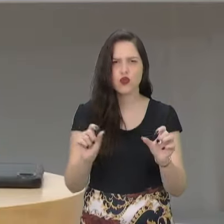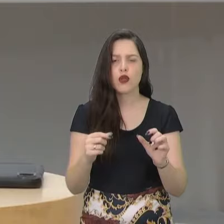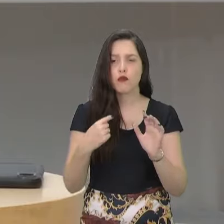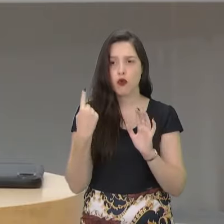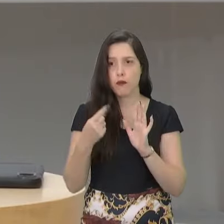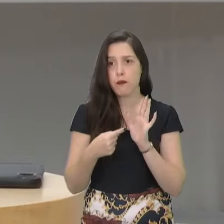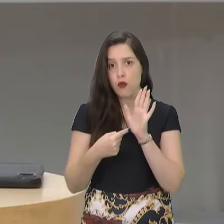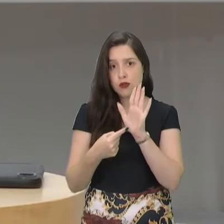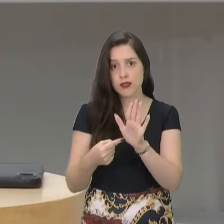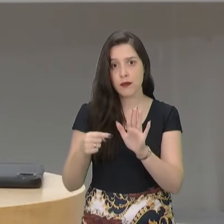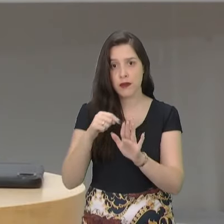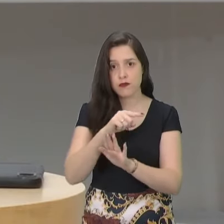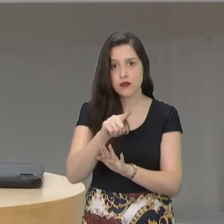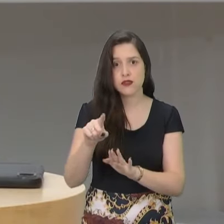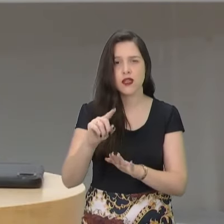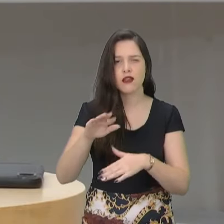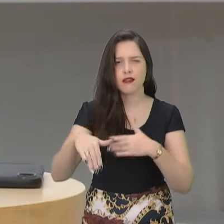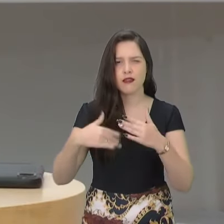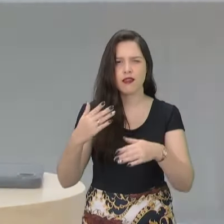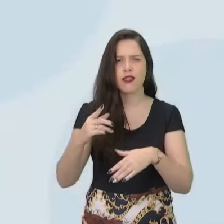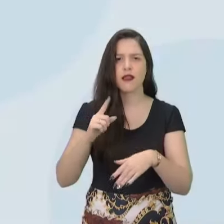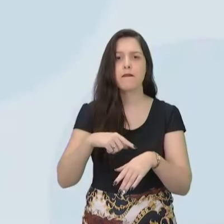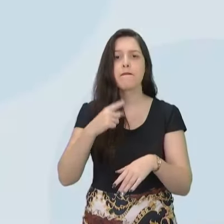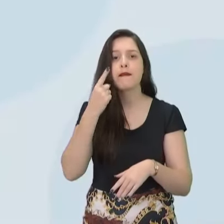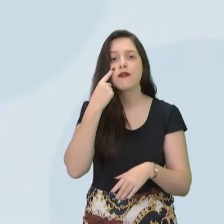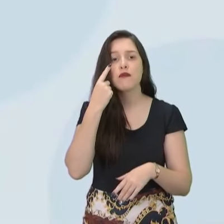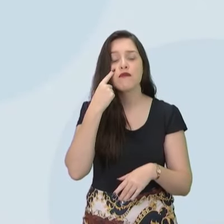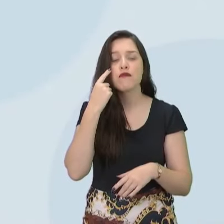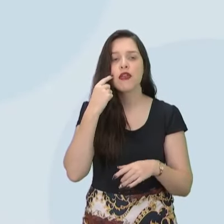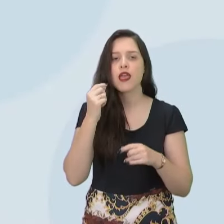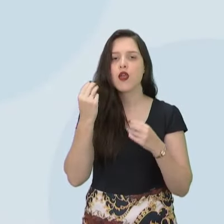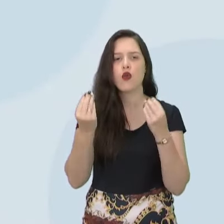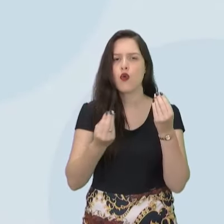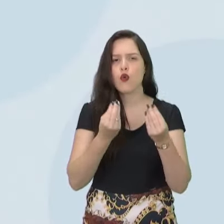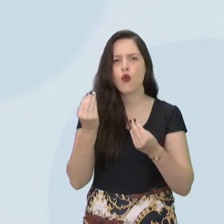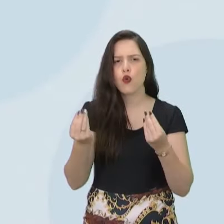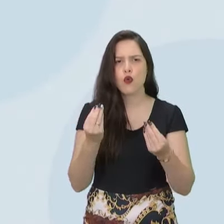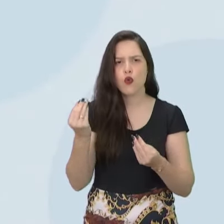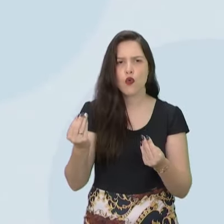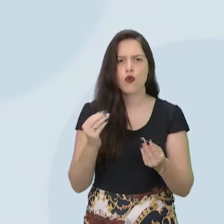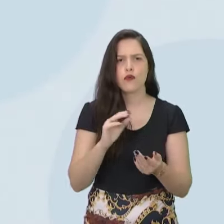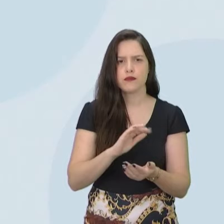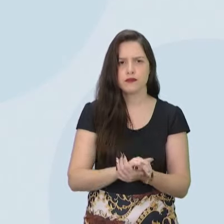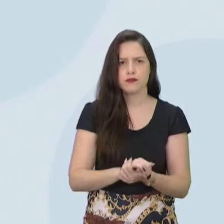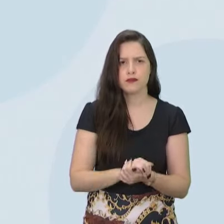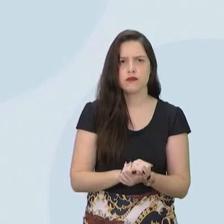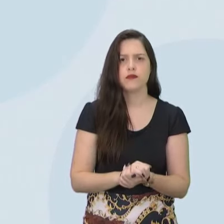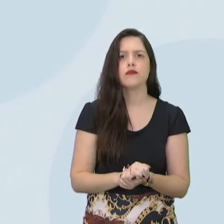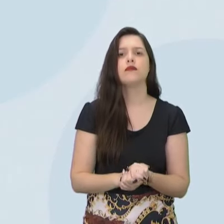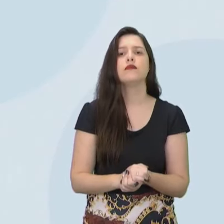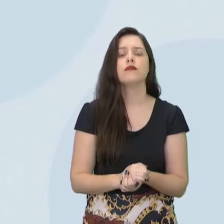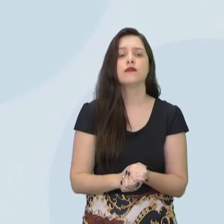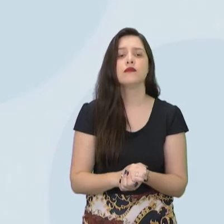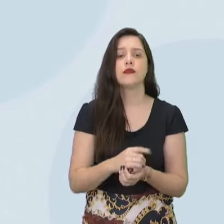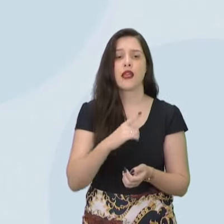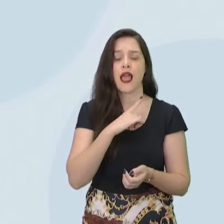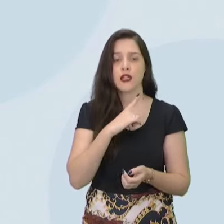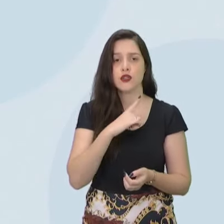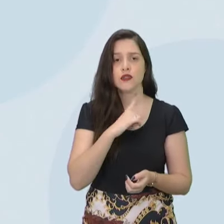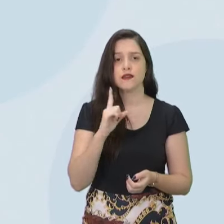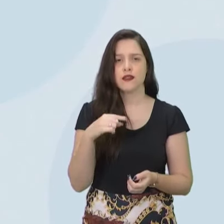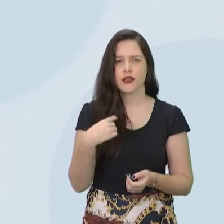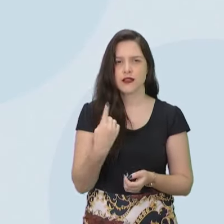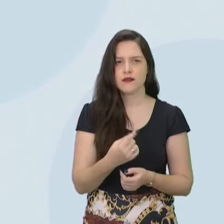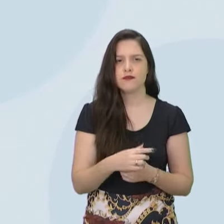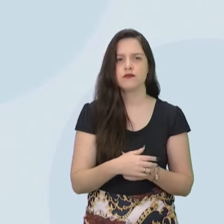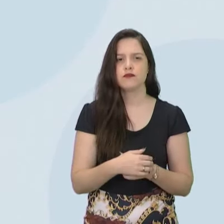vocês daqui a pouco, mas vamos dar uma olhadinha aqui nelas. Slide 19 na tela, obrigada, produção. A gente tem...